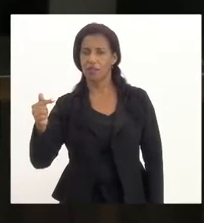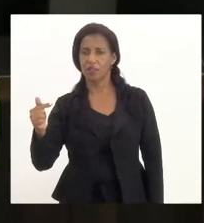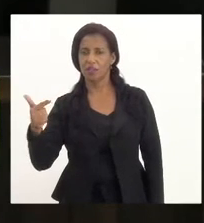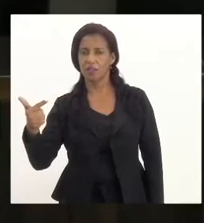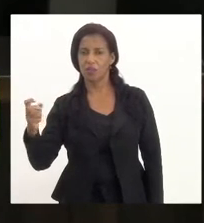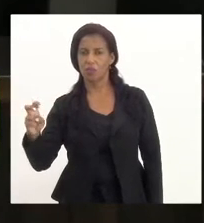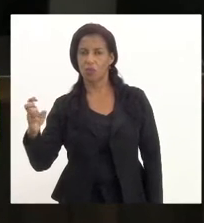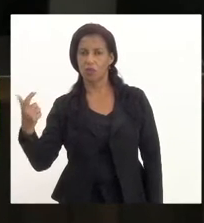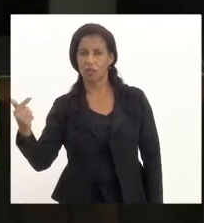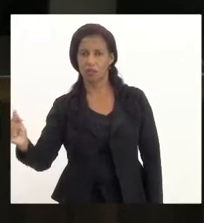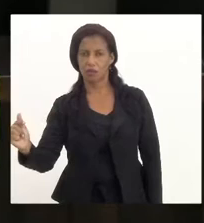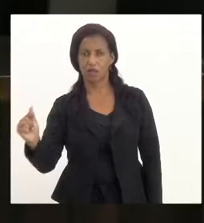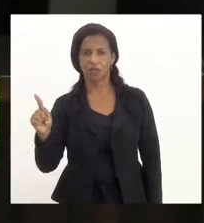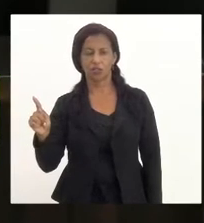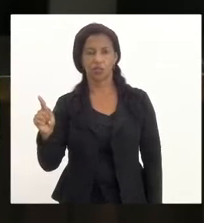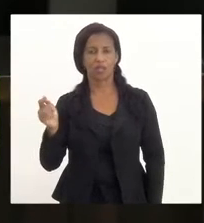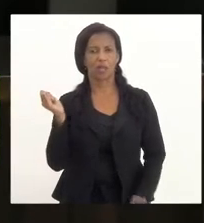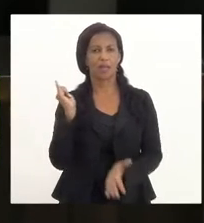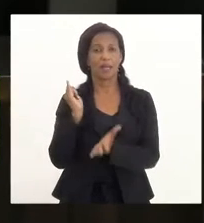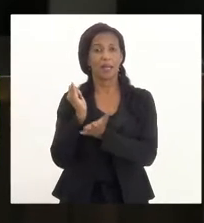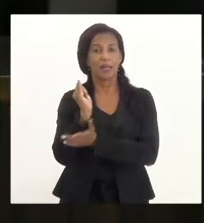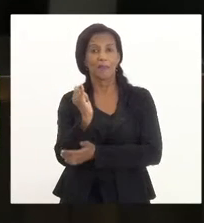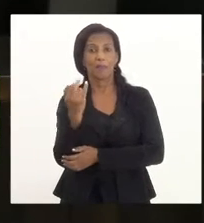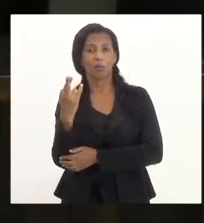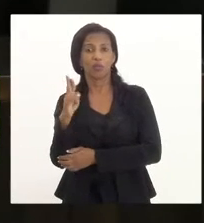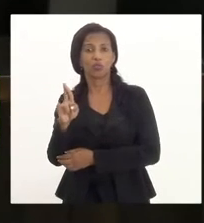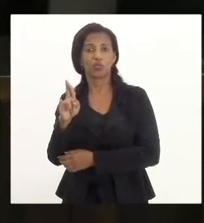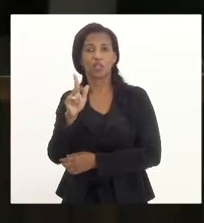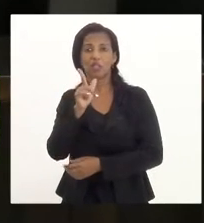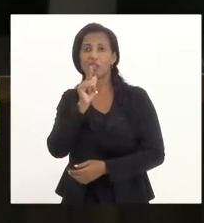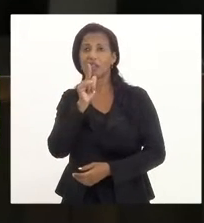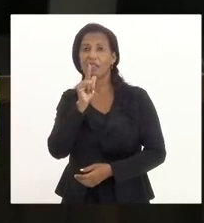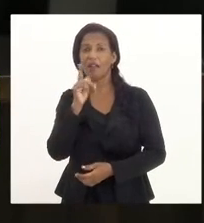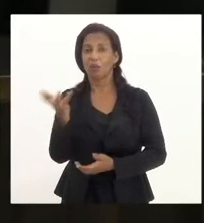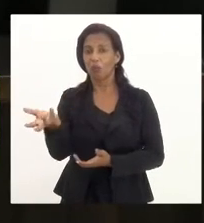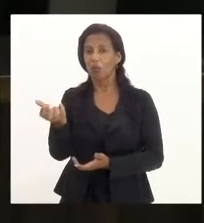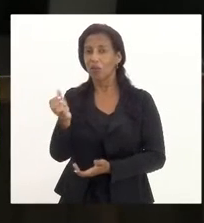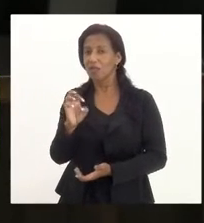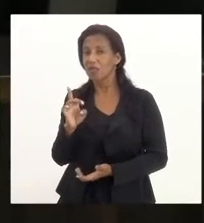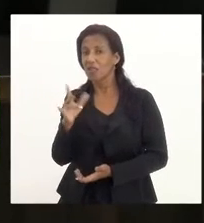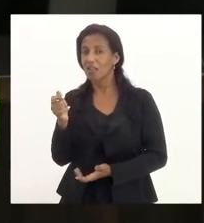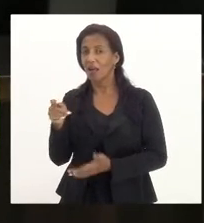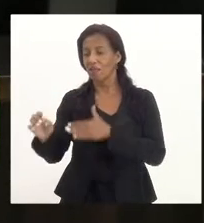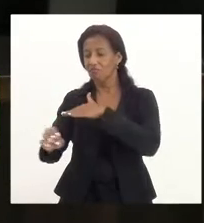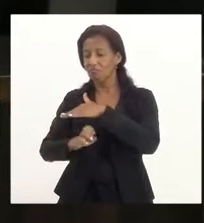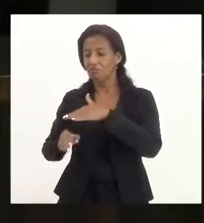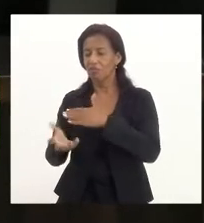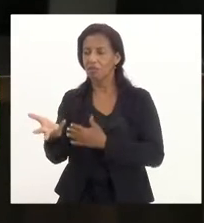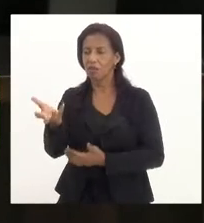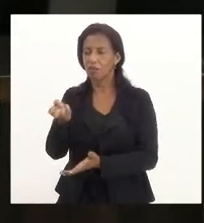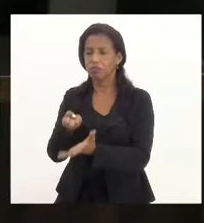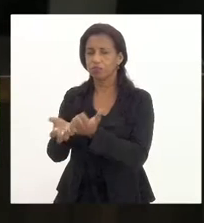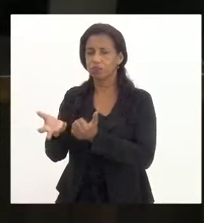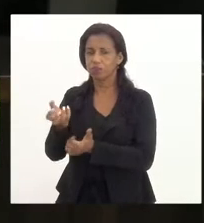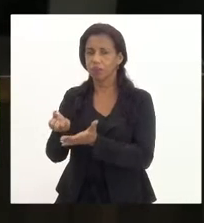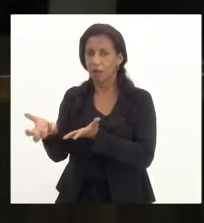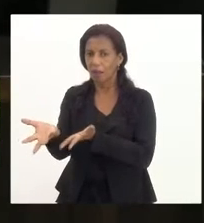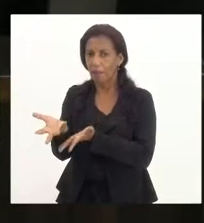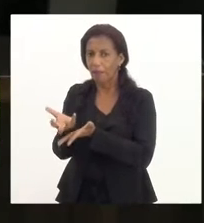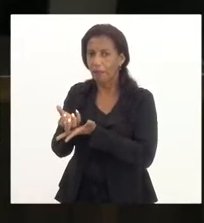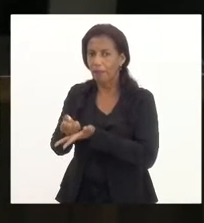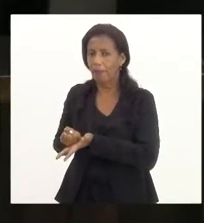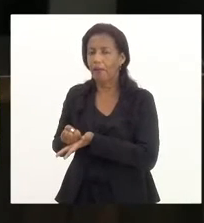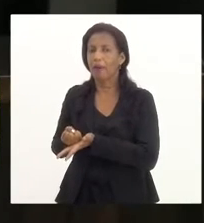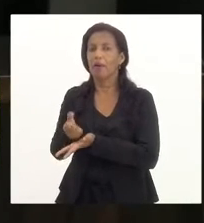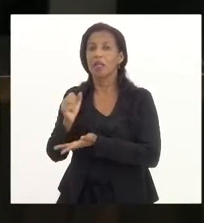que é o imposto de renda que a Cedae recolhia e o Supremo decidiu que